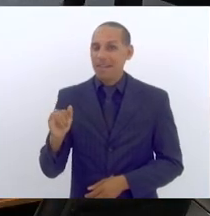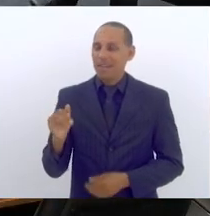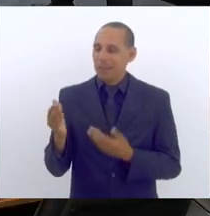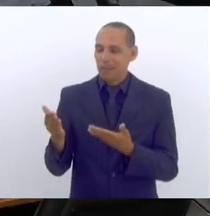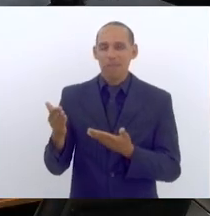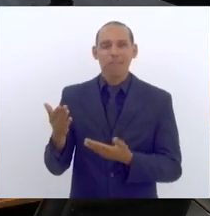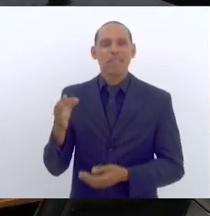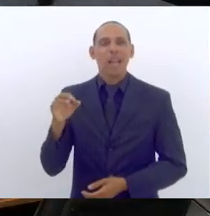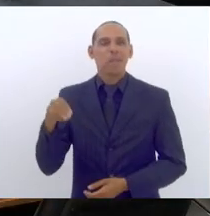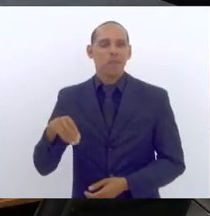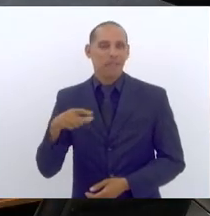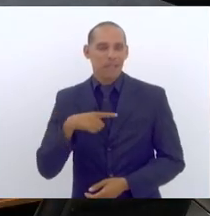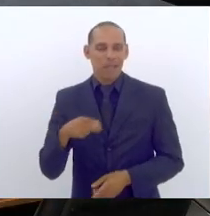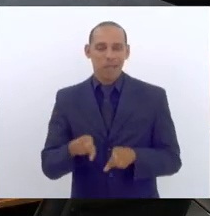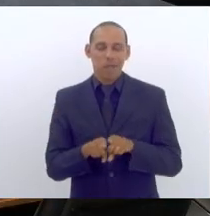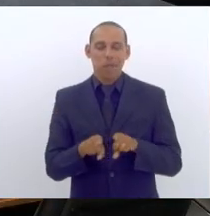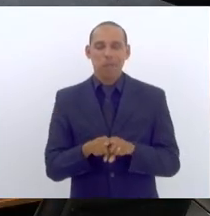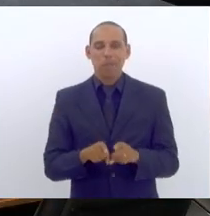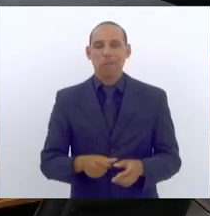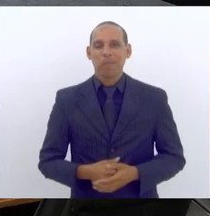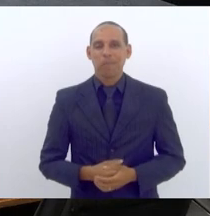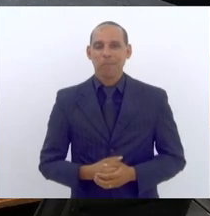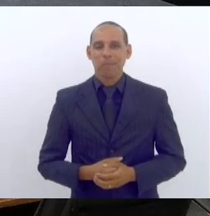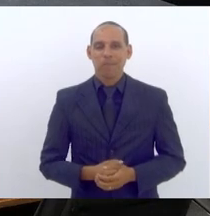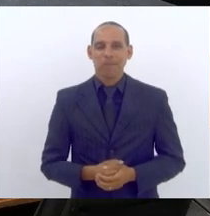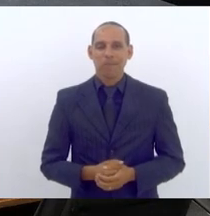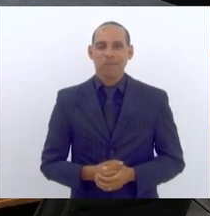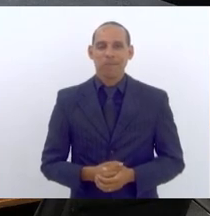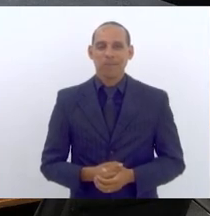de 10 minutos um tempo regimental